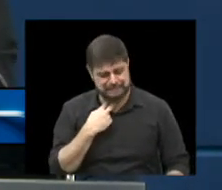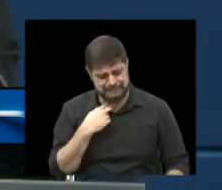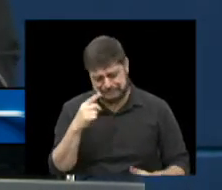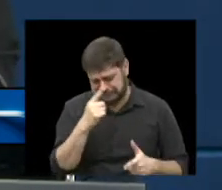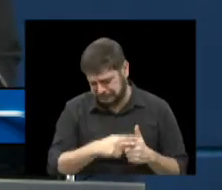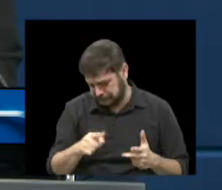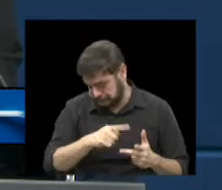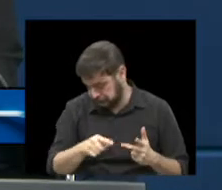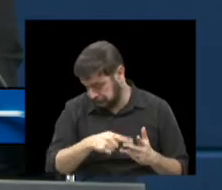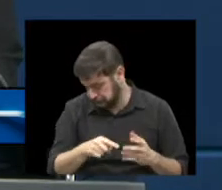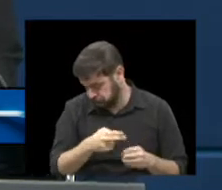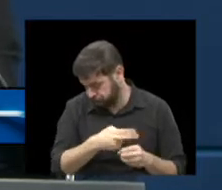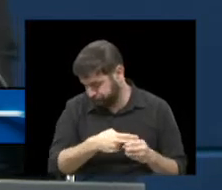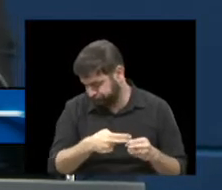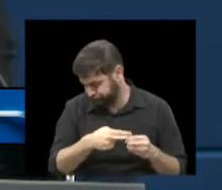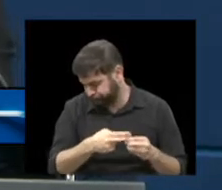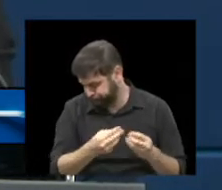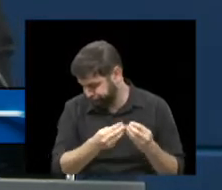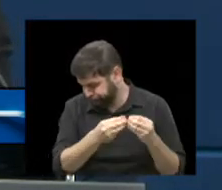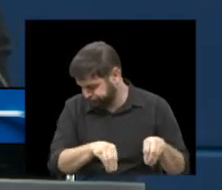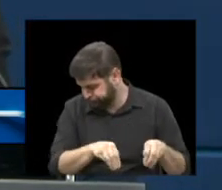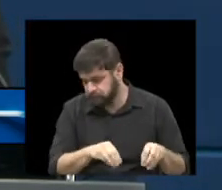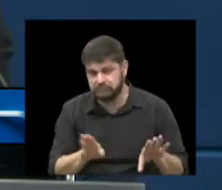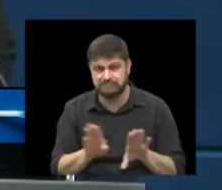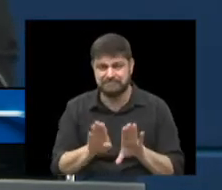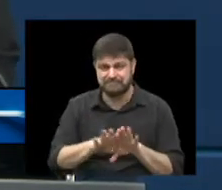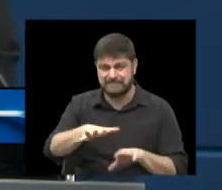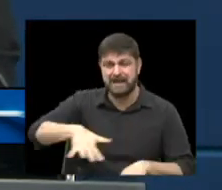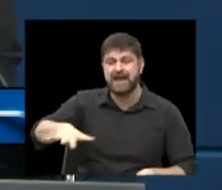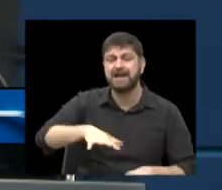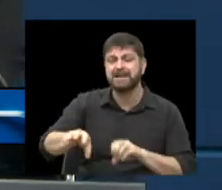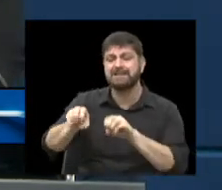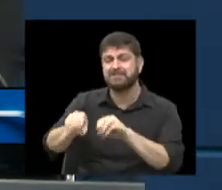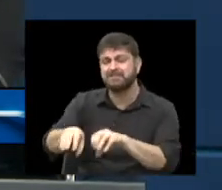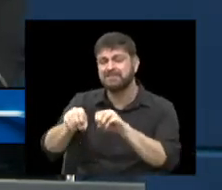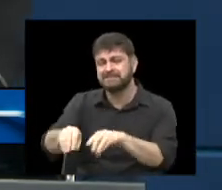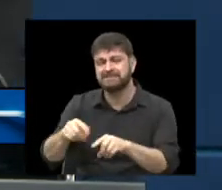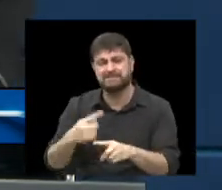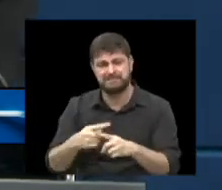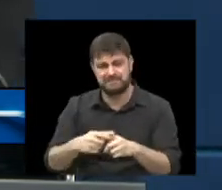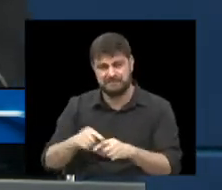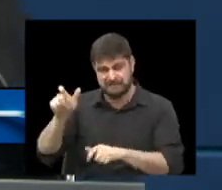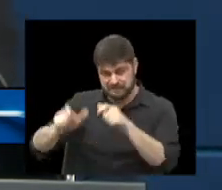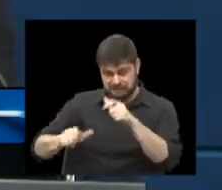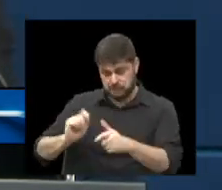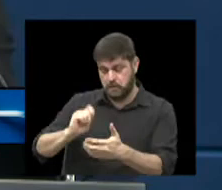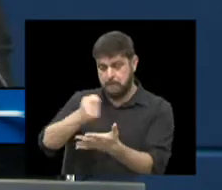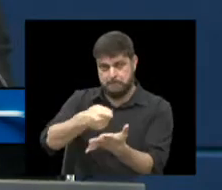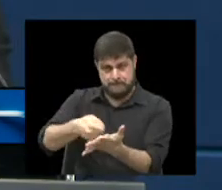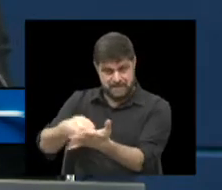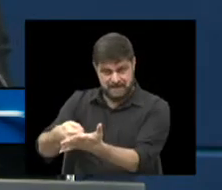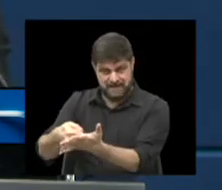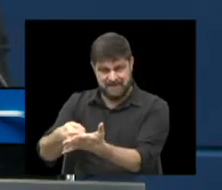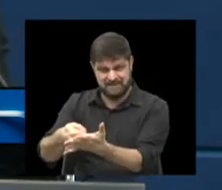calamidade. Uma crise na educação, porque muitas pessoas que pagavam